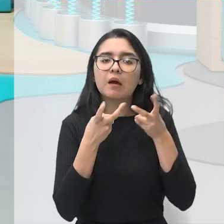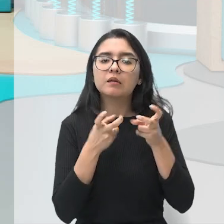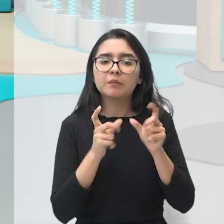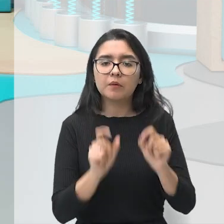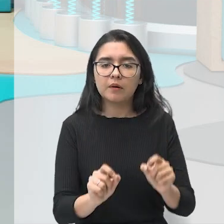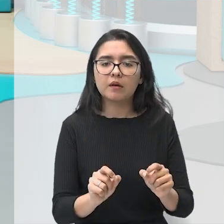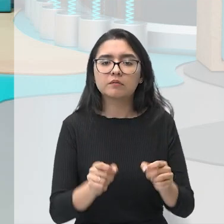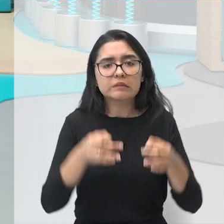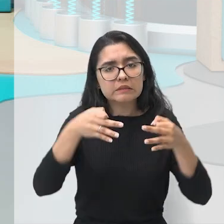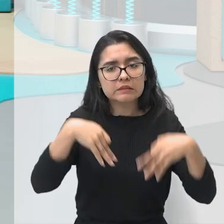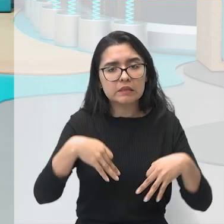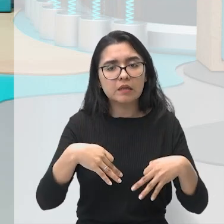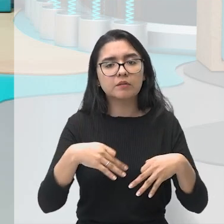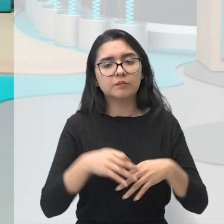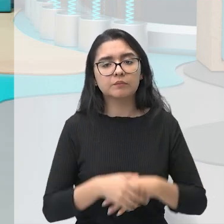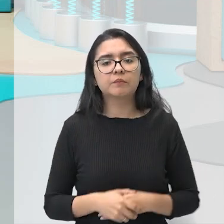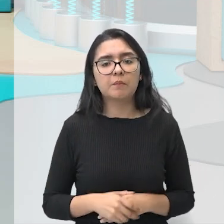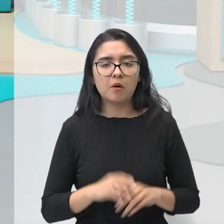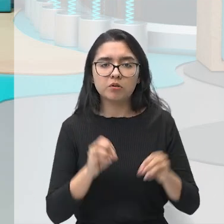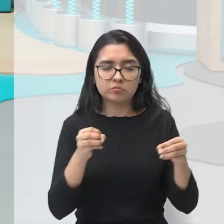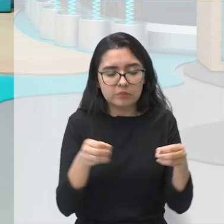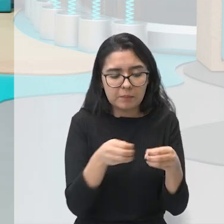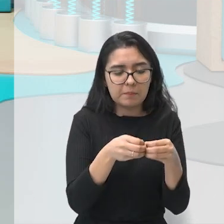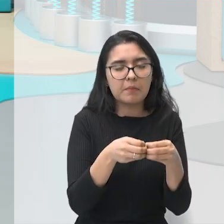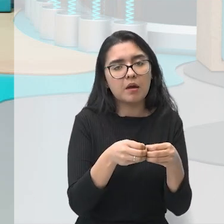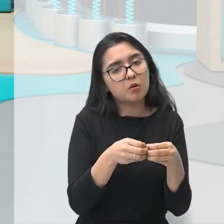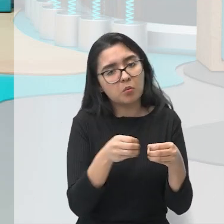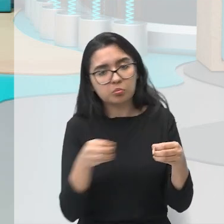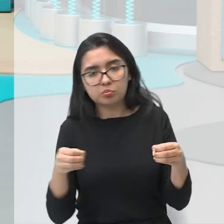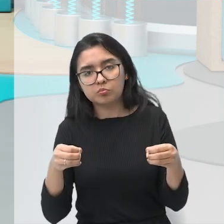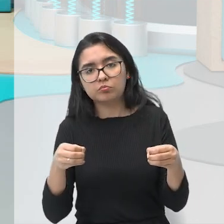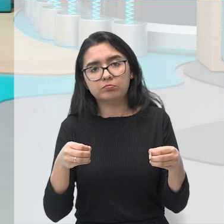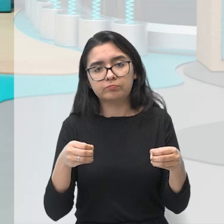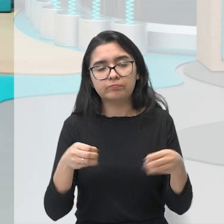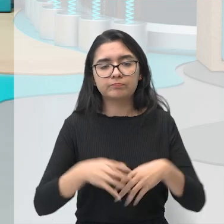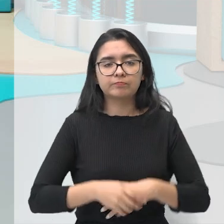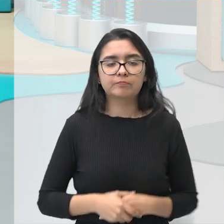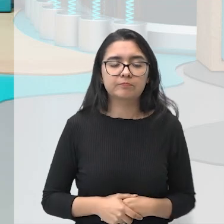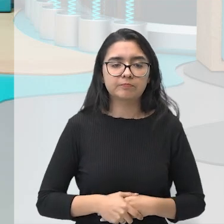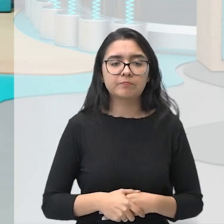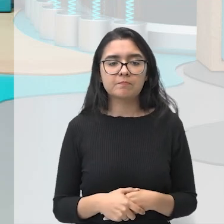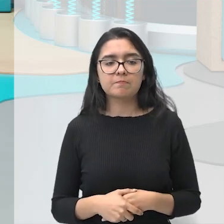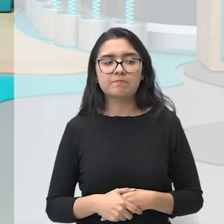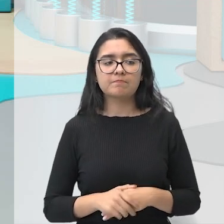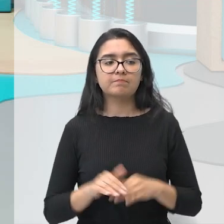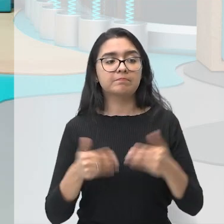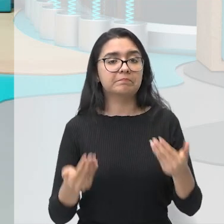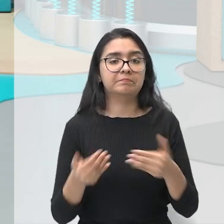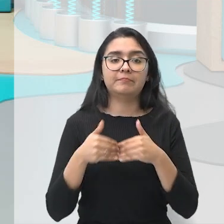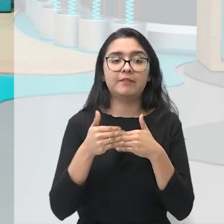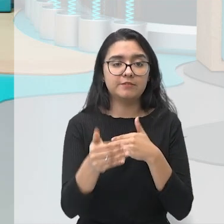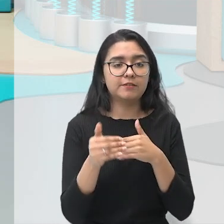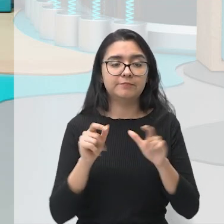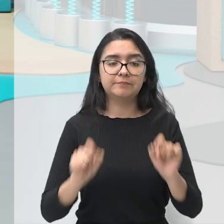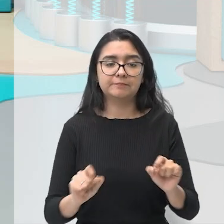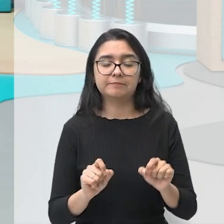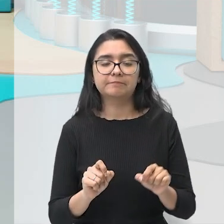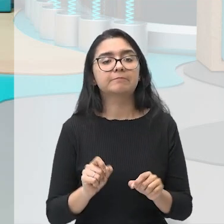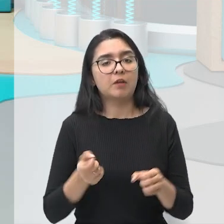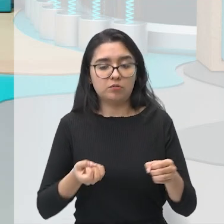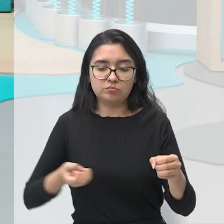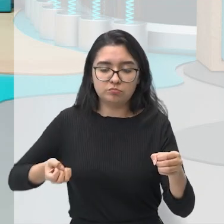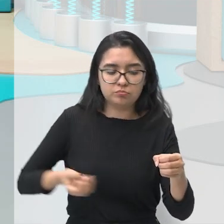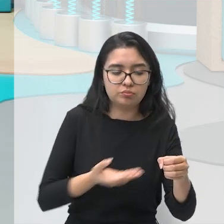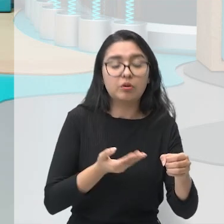percebe que a outra pode estar mais perto ou pode estar mais distante. Enfim. Bom, em seguida, depois de feito esse lançamento,